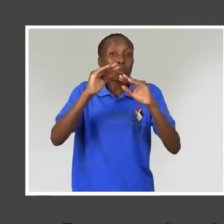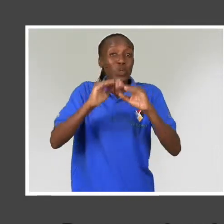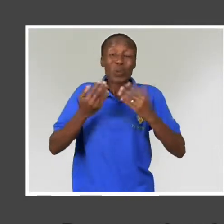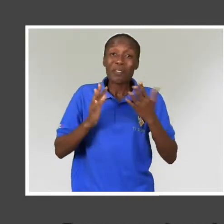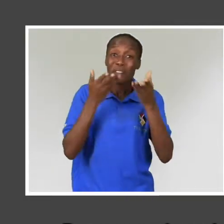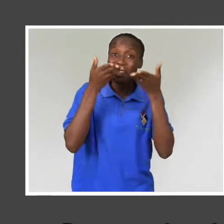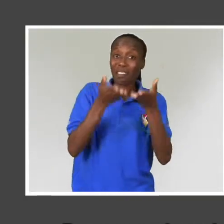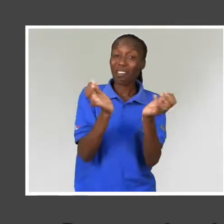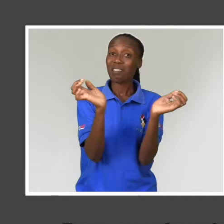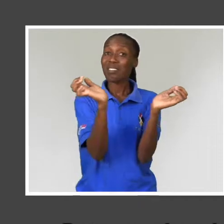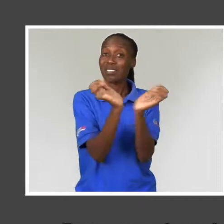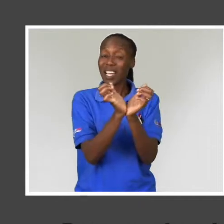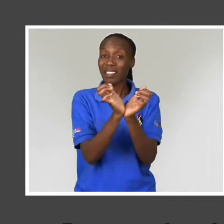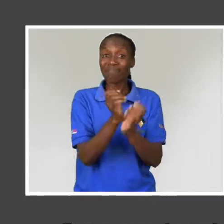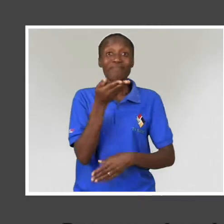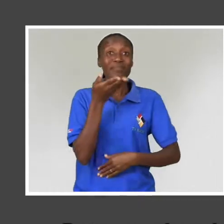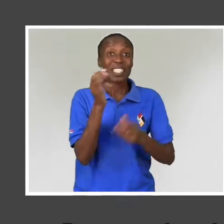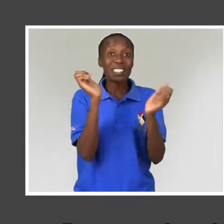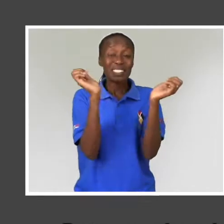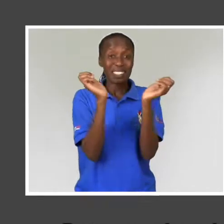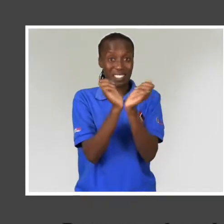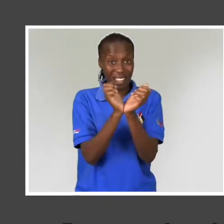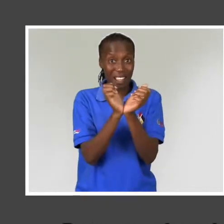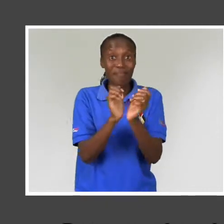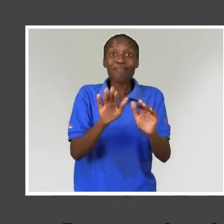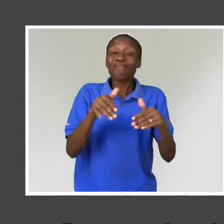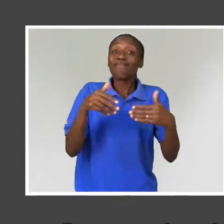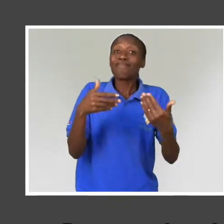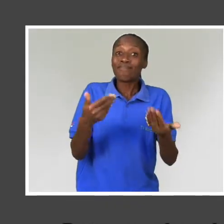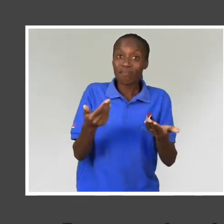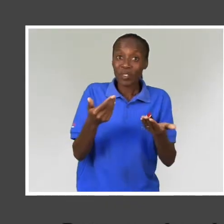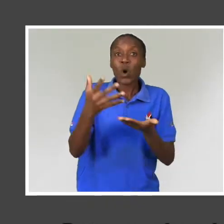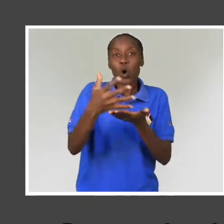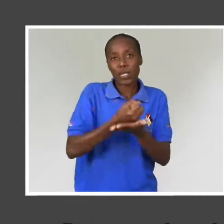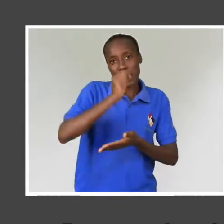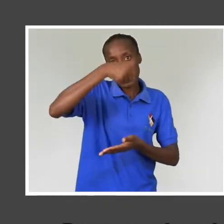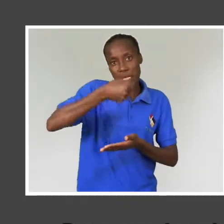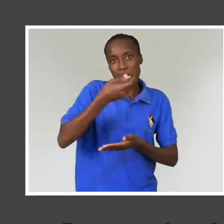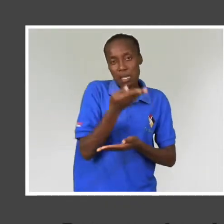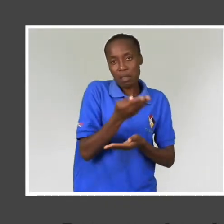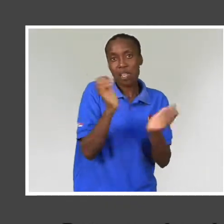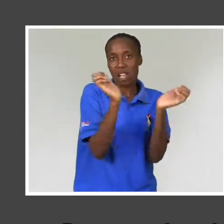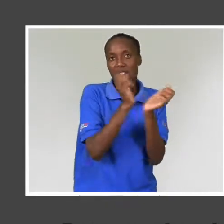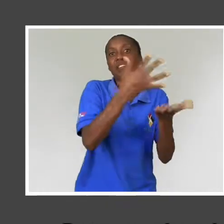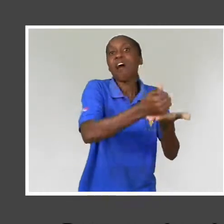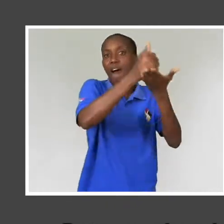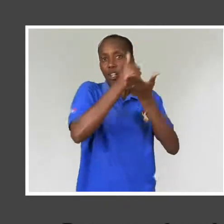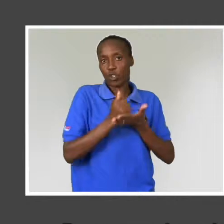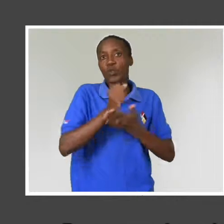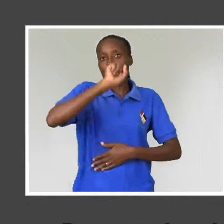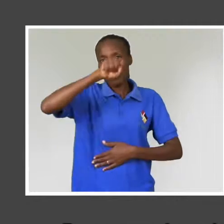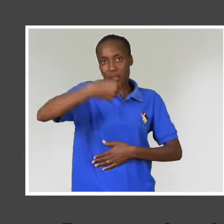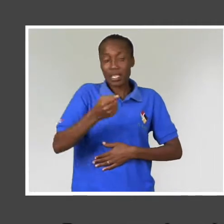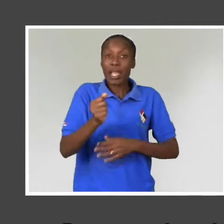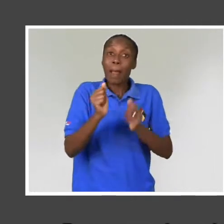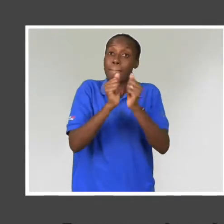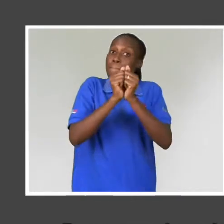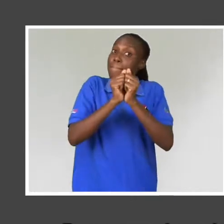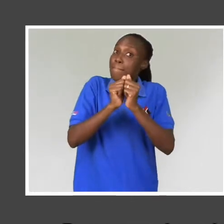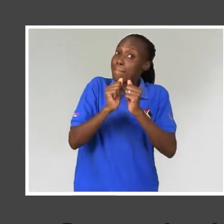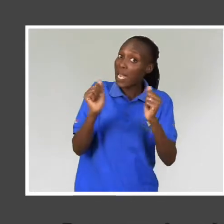maneira como vivo aqui na cadeia, a cadeia consegue nos ajudar naquilo que eles